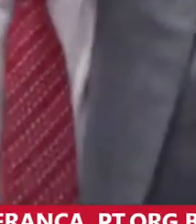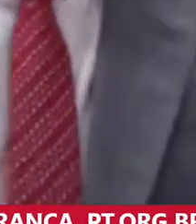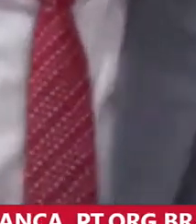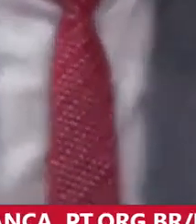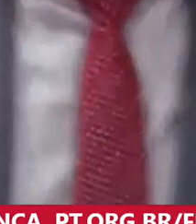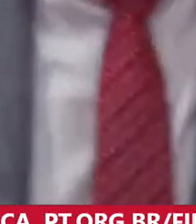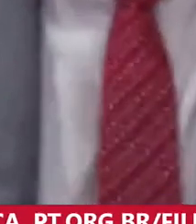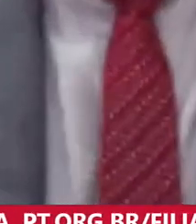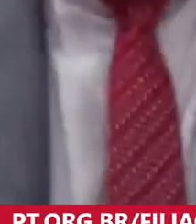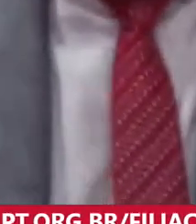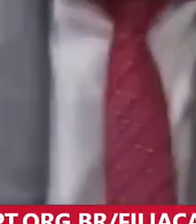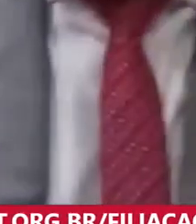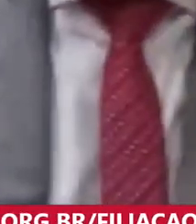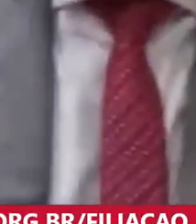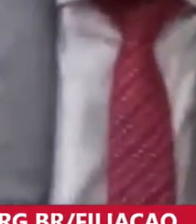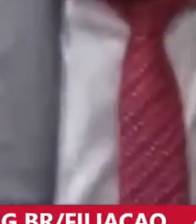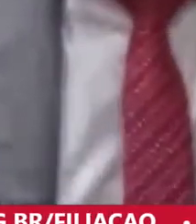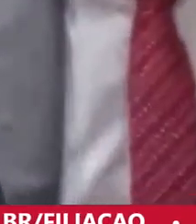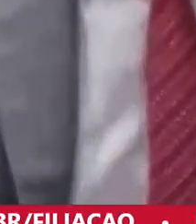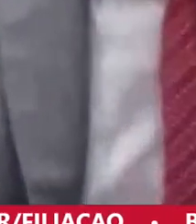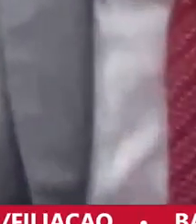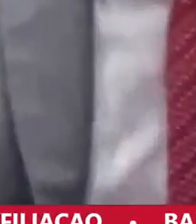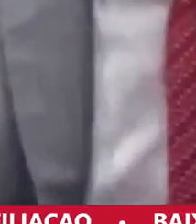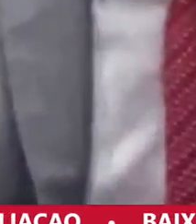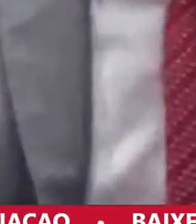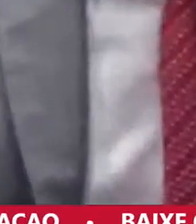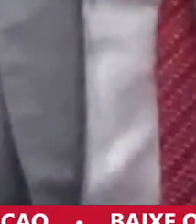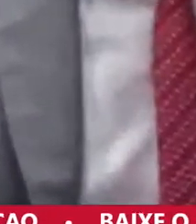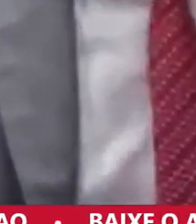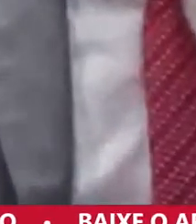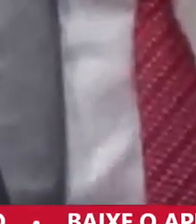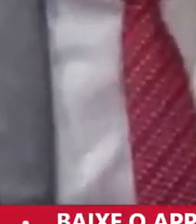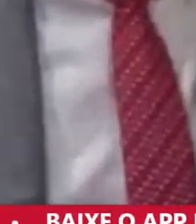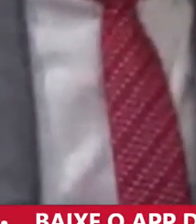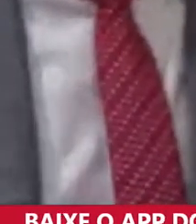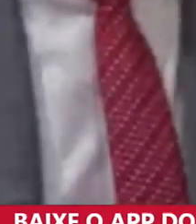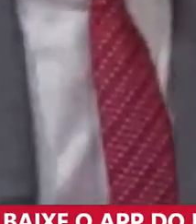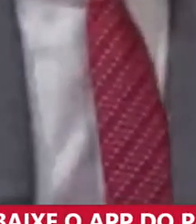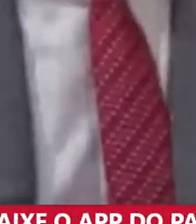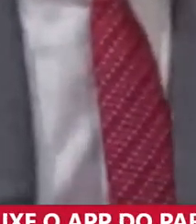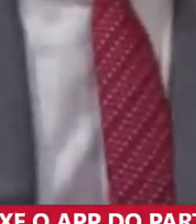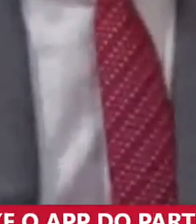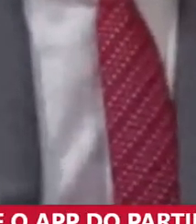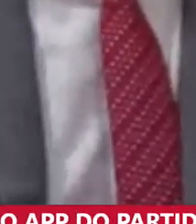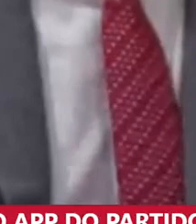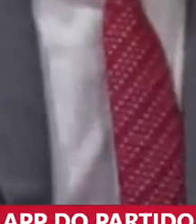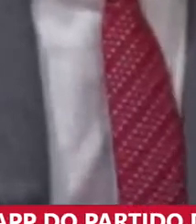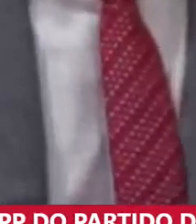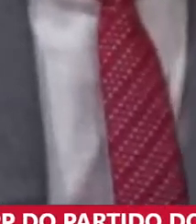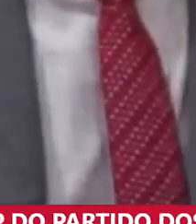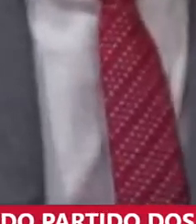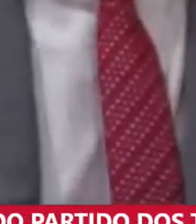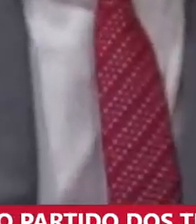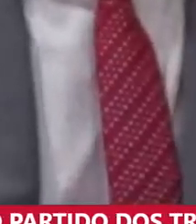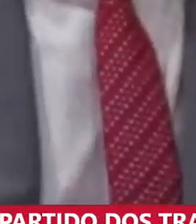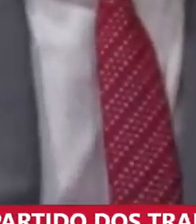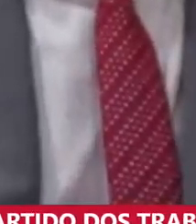organizadores. Bom, queria saudar a todos e a todas. É muito